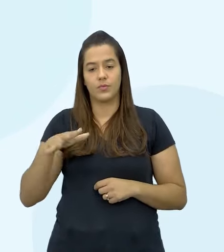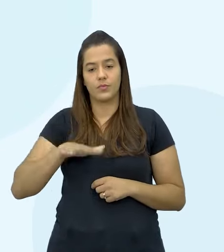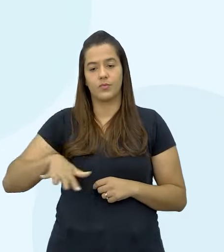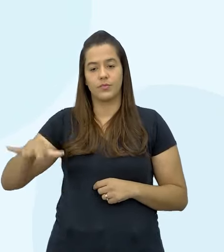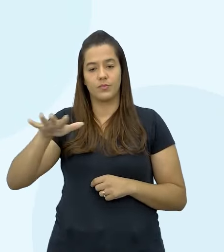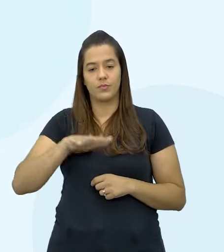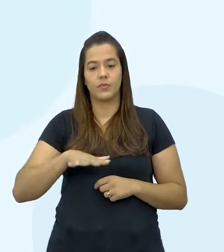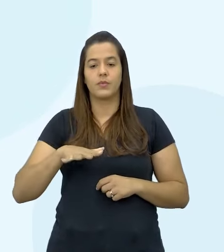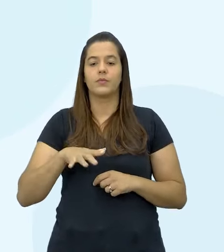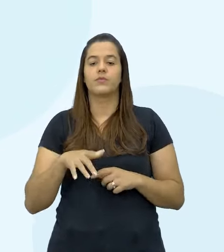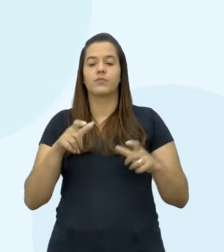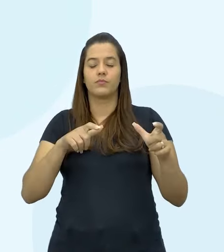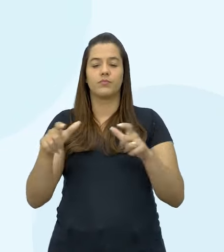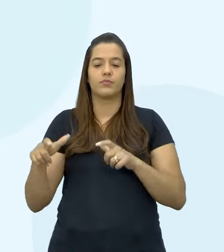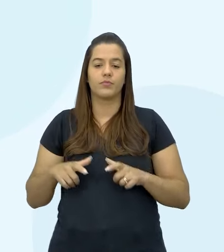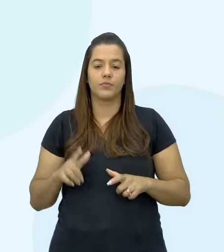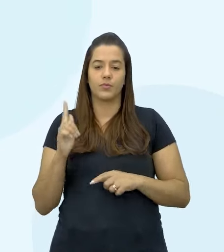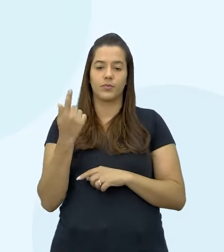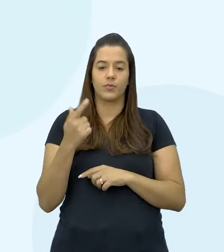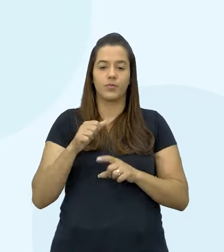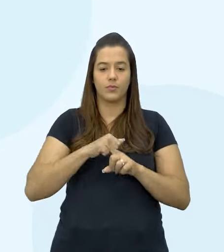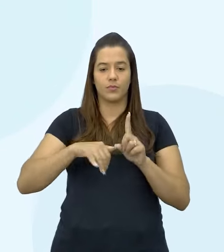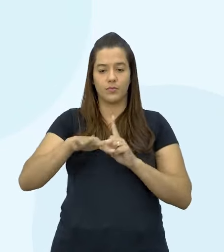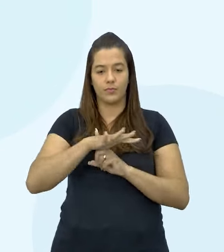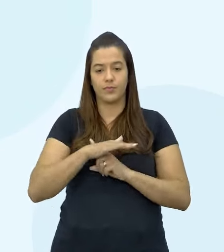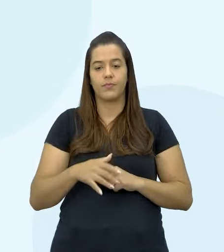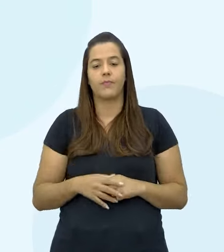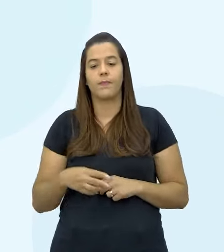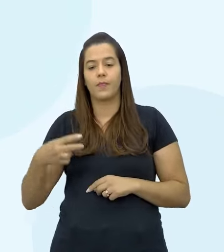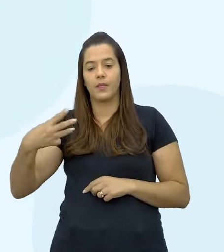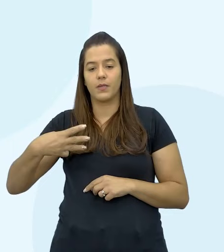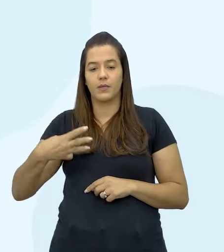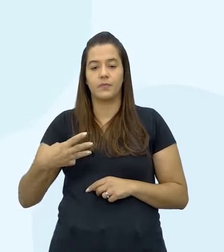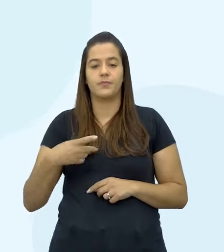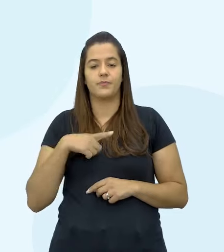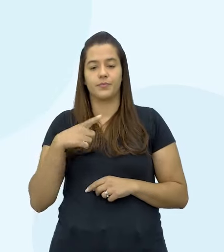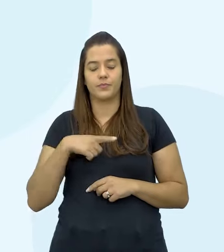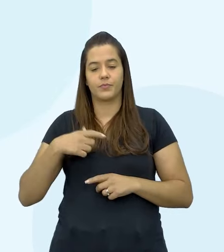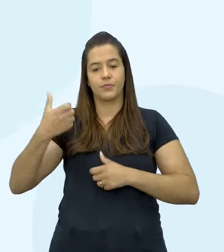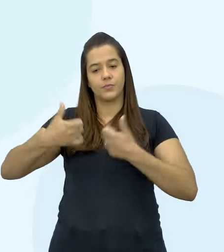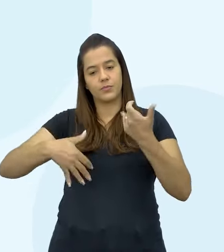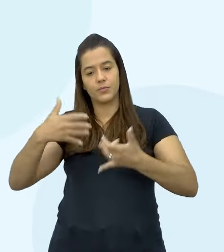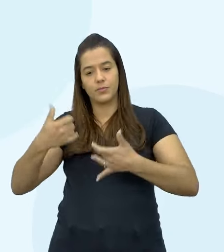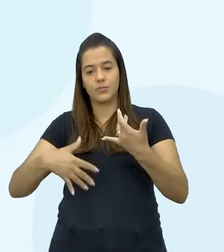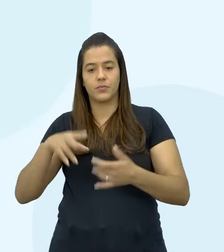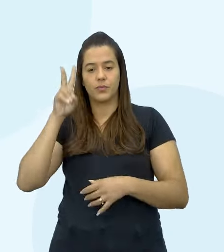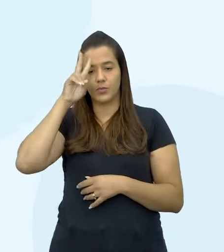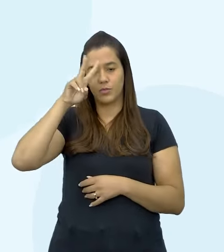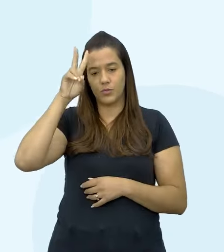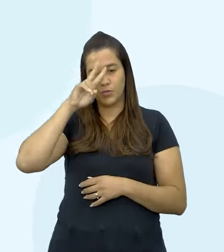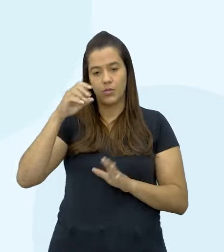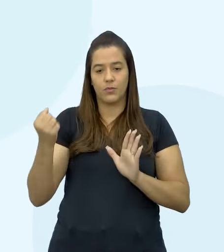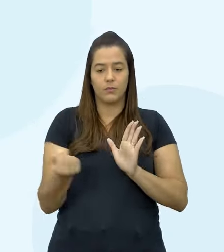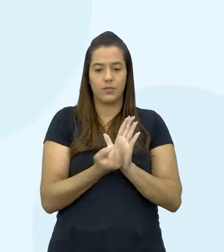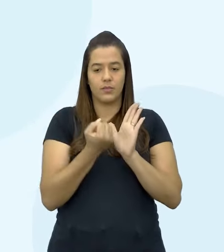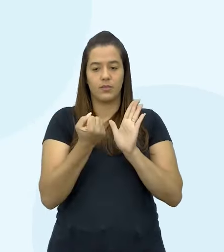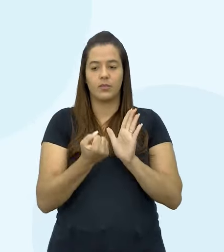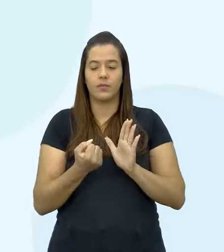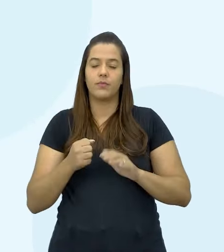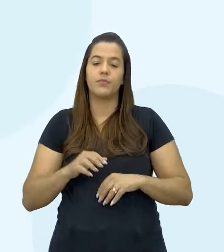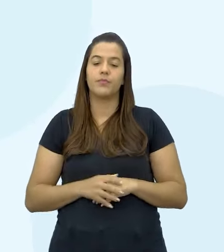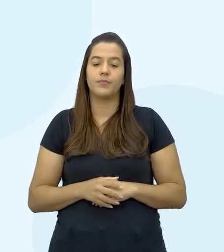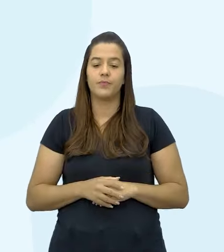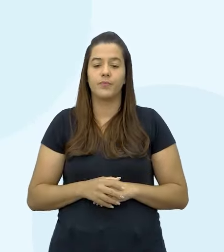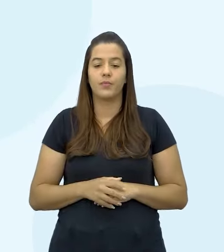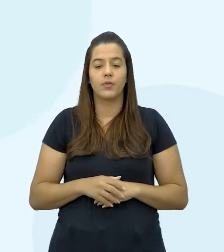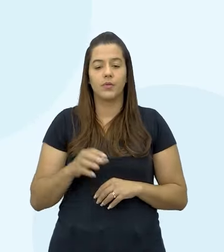Sociedade, componente 3, As Narrativas Históricas e Sua Produção Material e Imaterial, a componente 4,